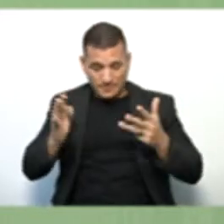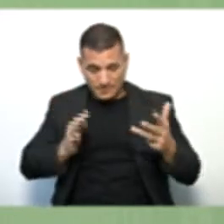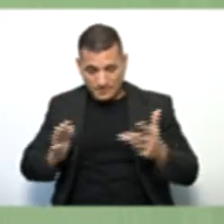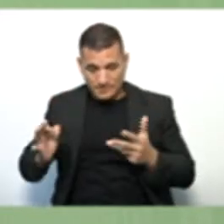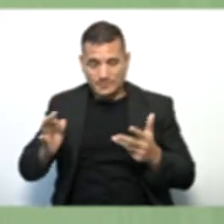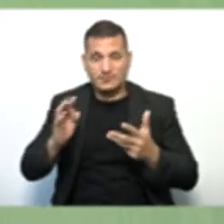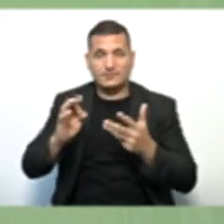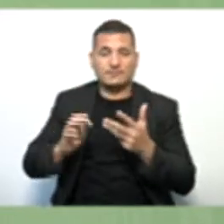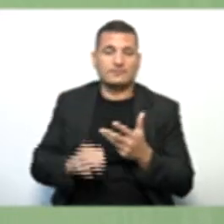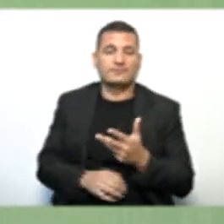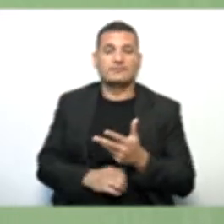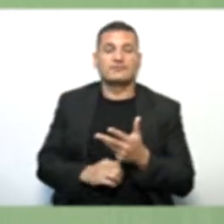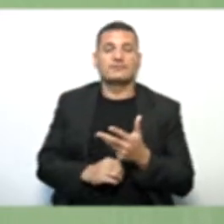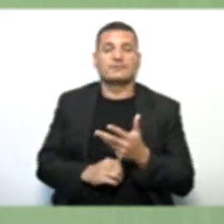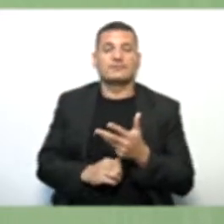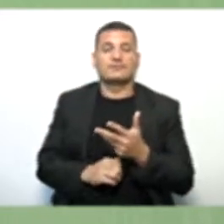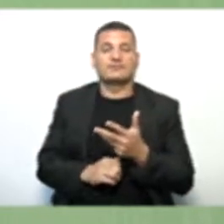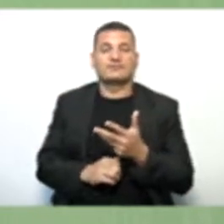ter uma condição.